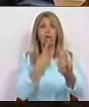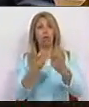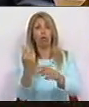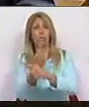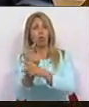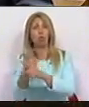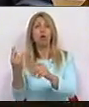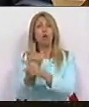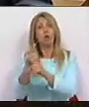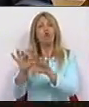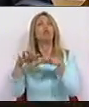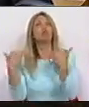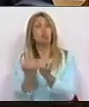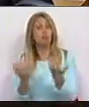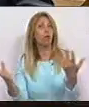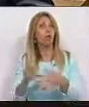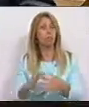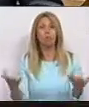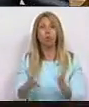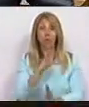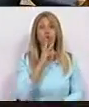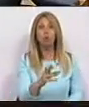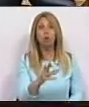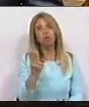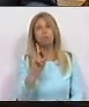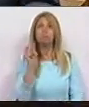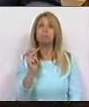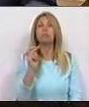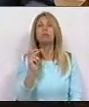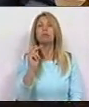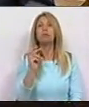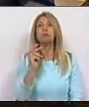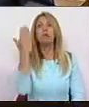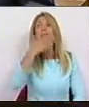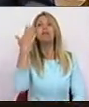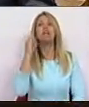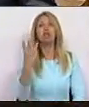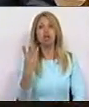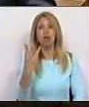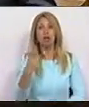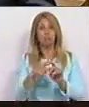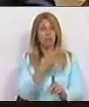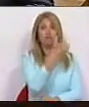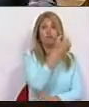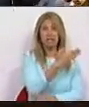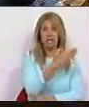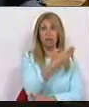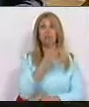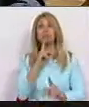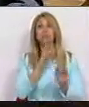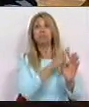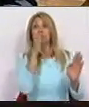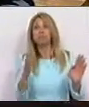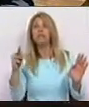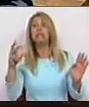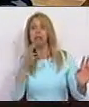as respostas foram dadas em 3 dias, de dia 27 para dia 30. Hoje estávamos à espera